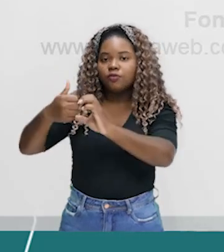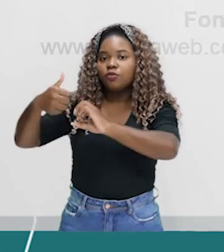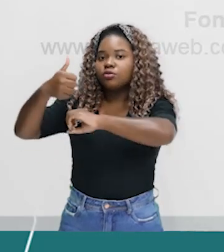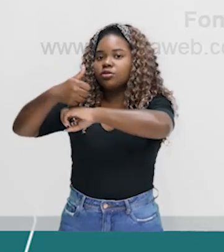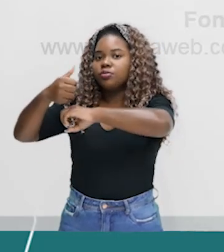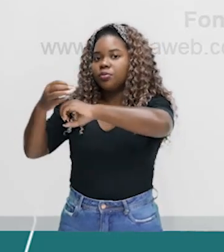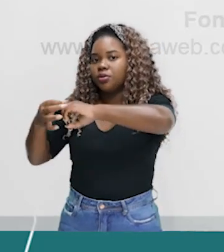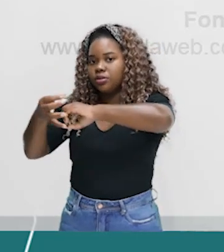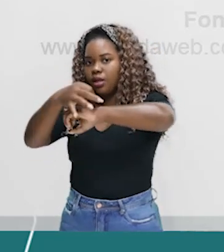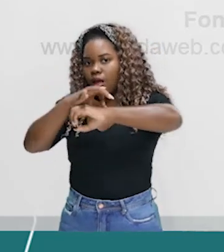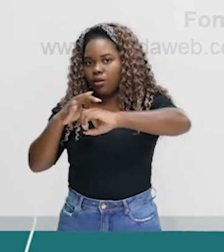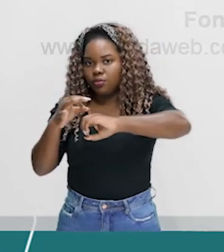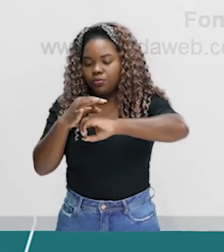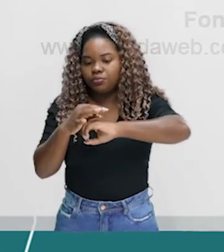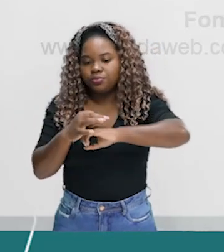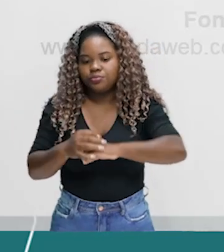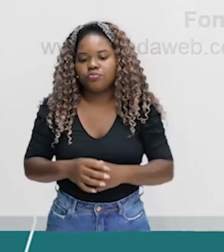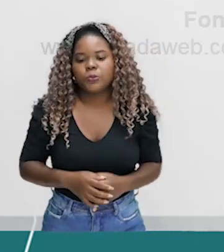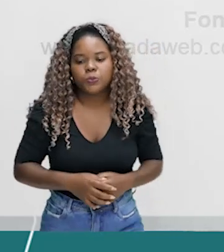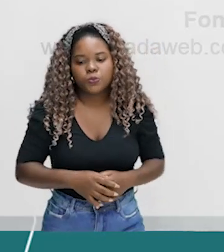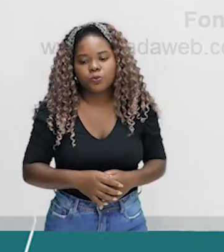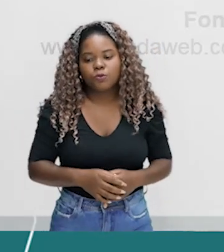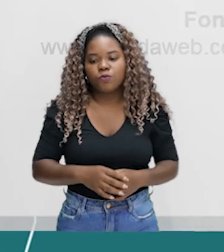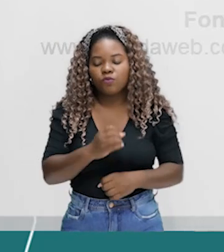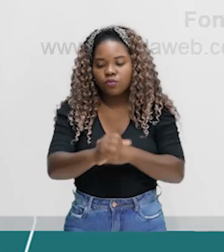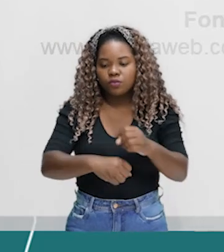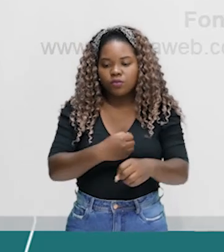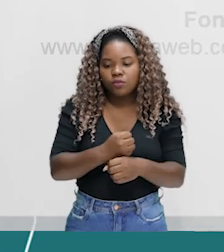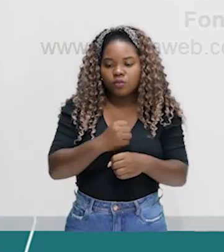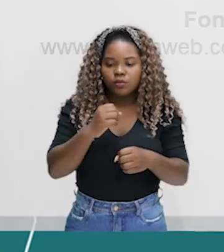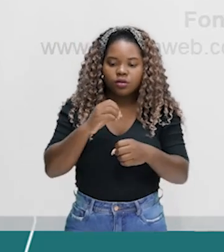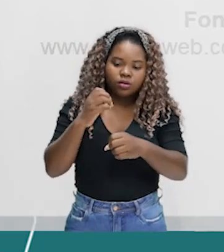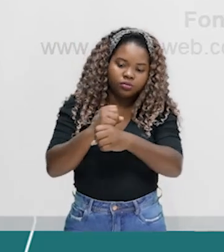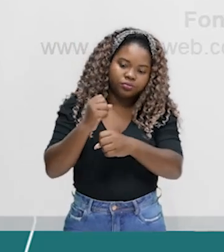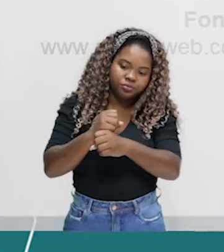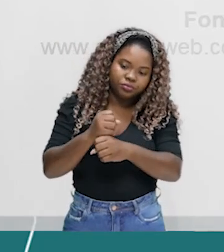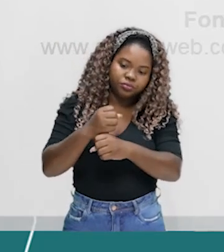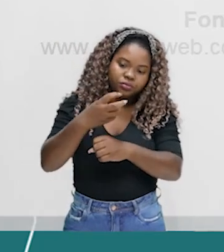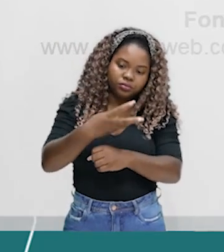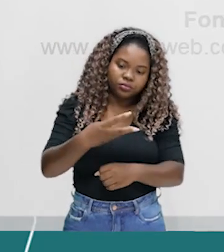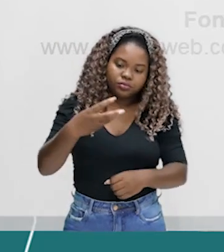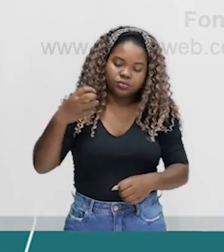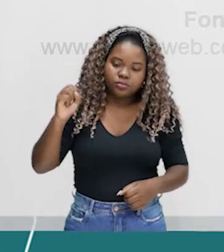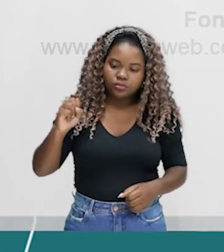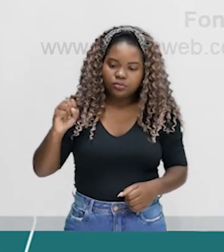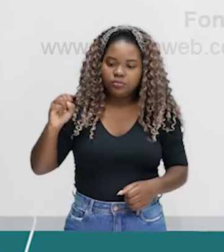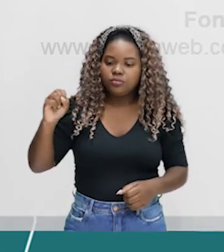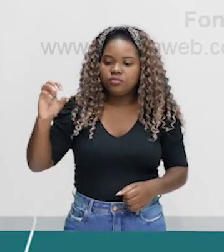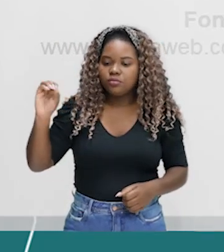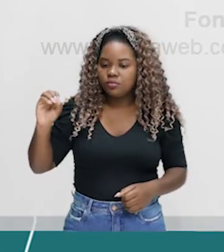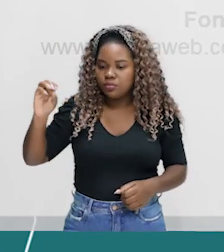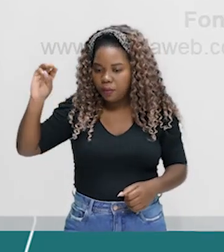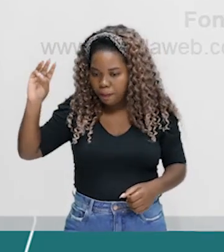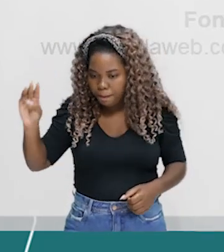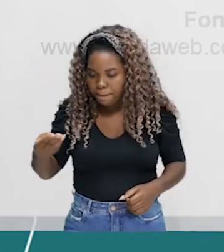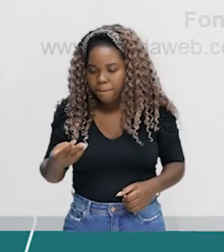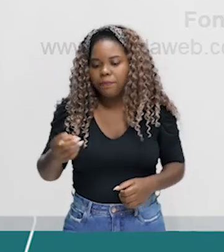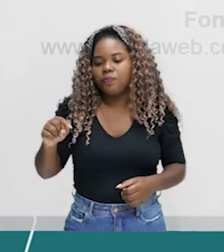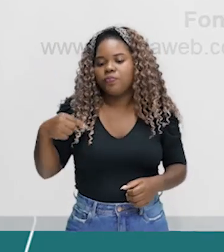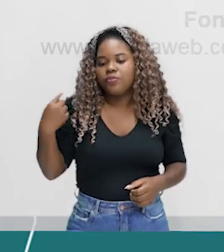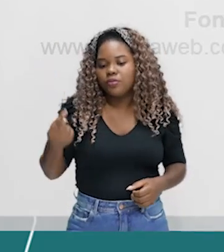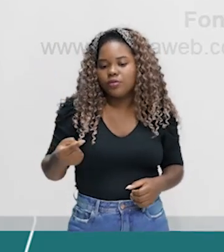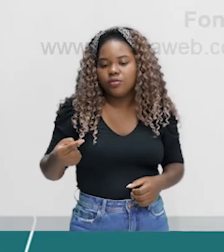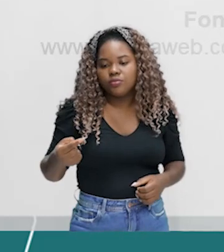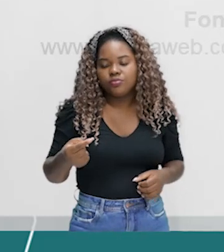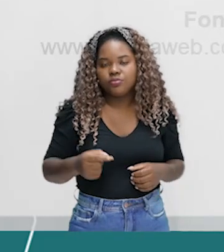átomos, tá? 380 mil anos depois, os elétrons e núcleos se combinaram a átomos, tá? Se combinaram